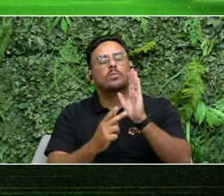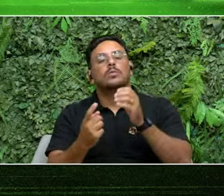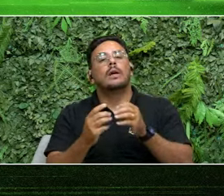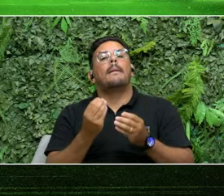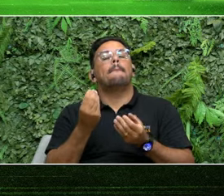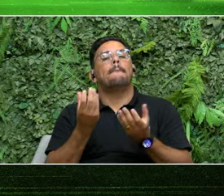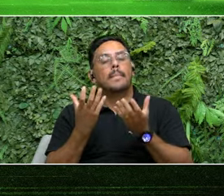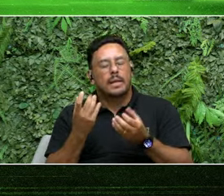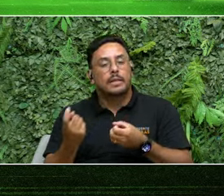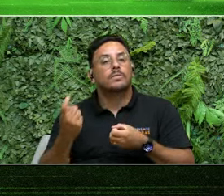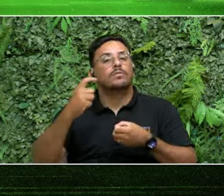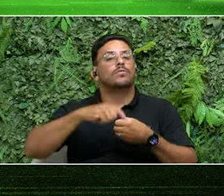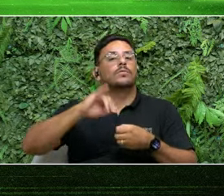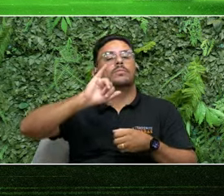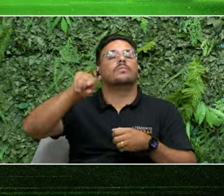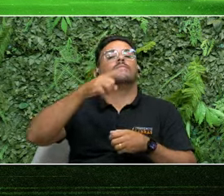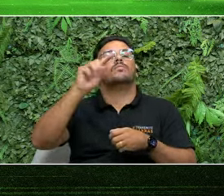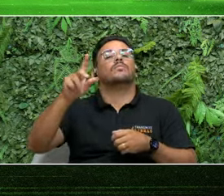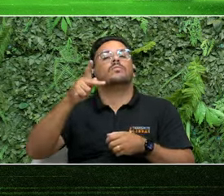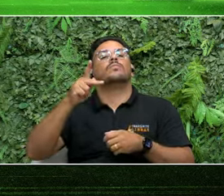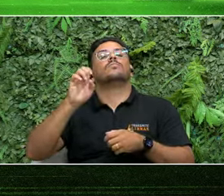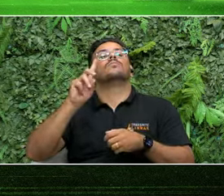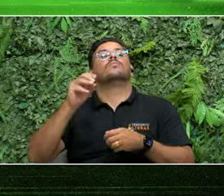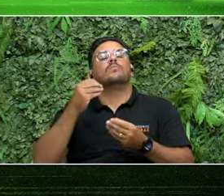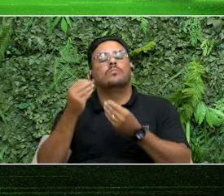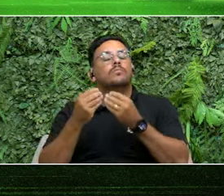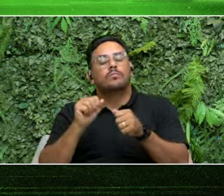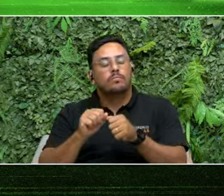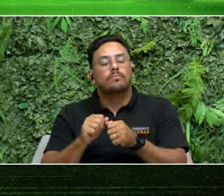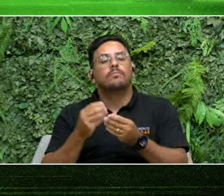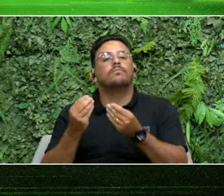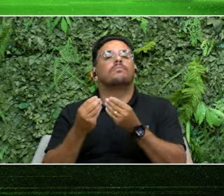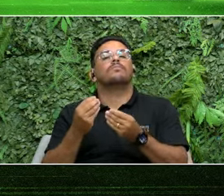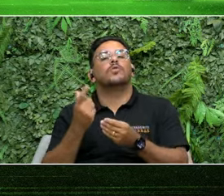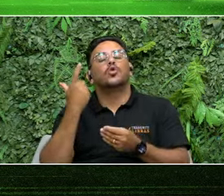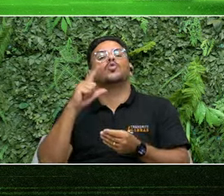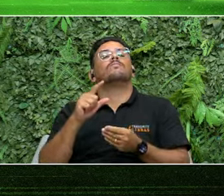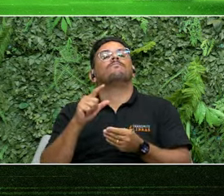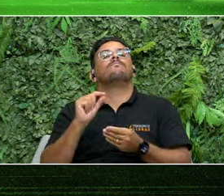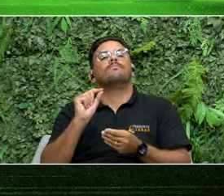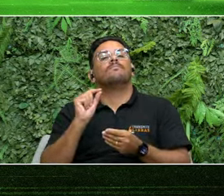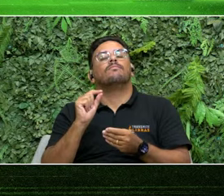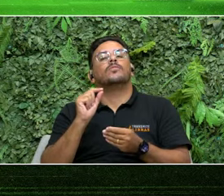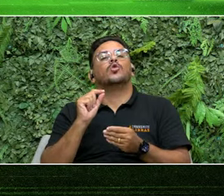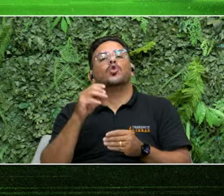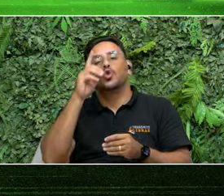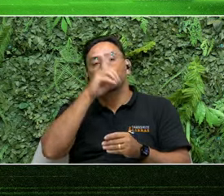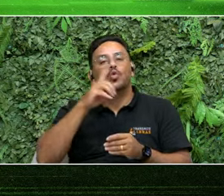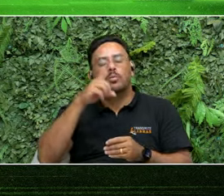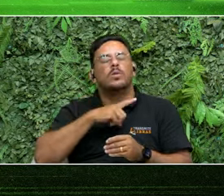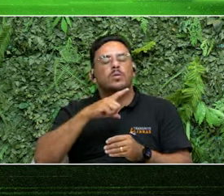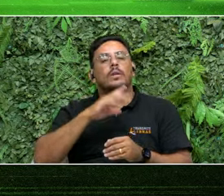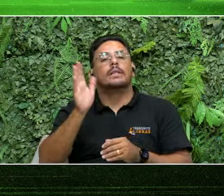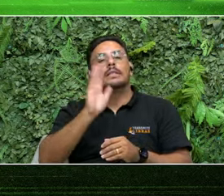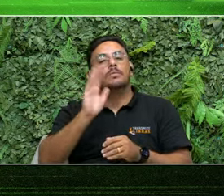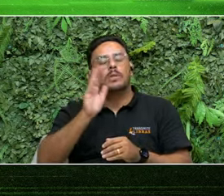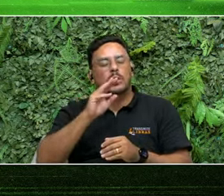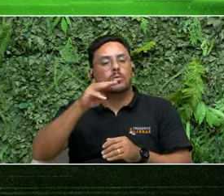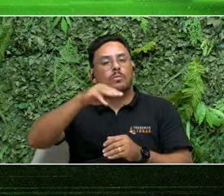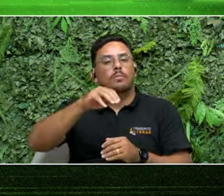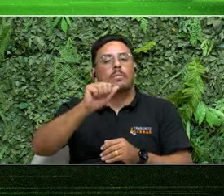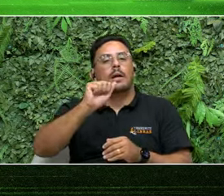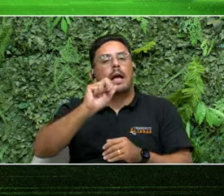Pedro reintegrado Elen como é que situção dele e mais um detalhe pra decisão de domingo tem a despedida do Marcelo Moreno